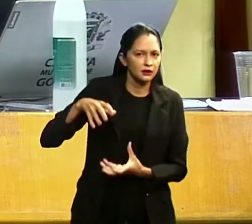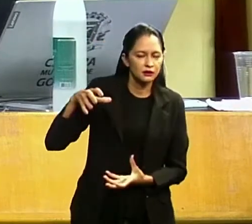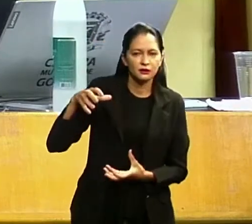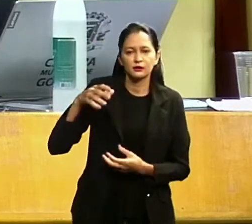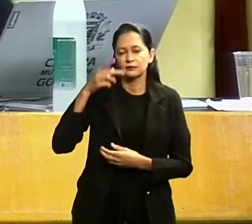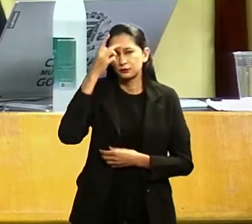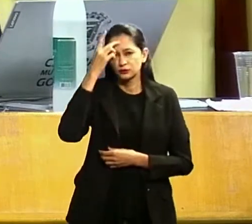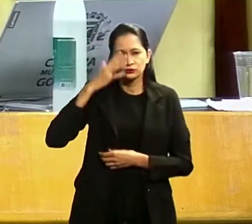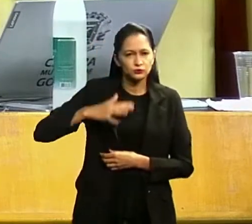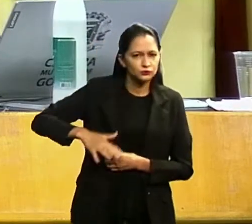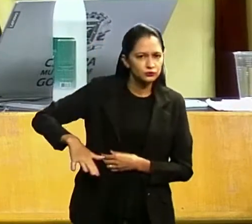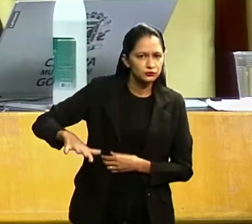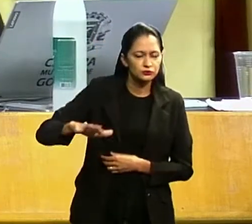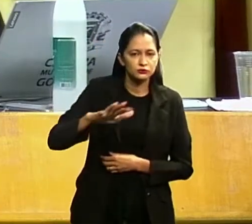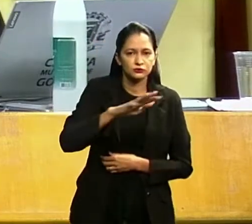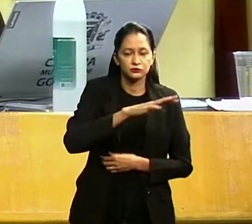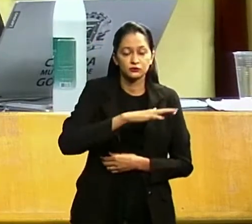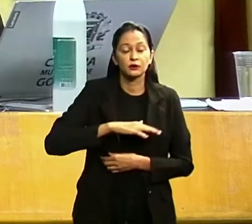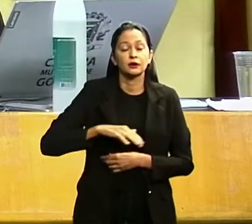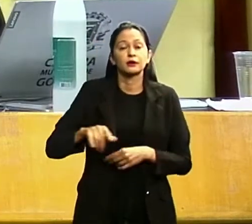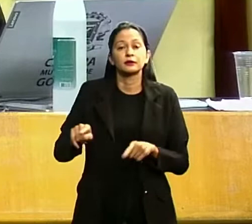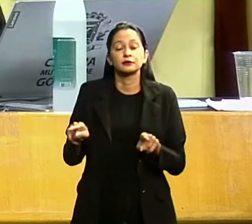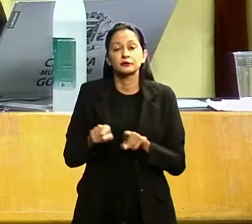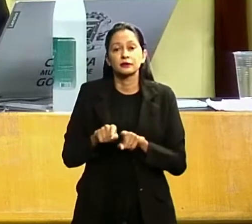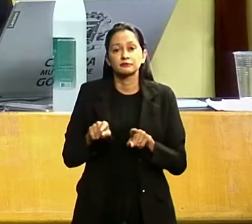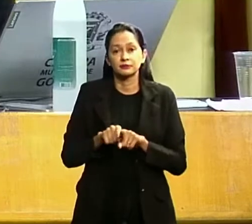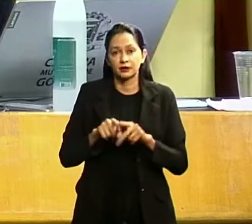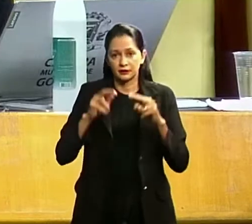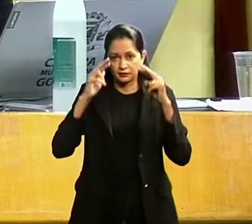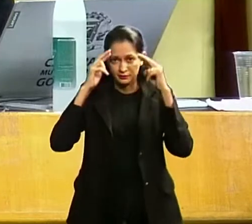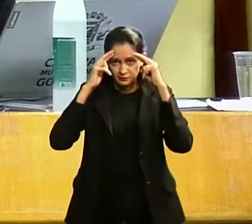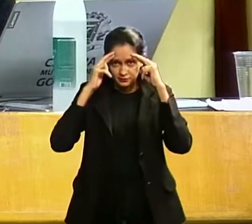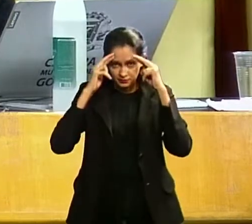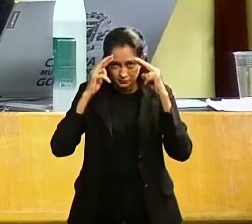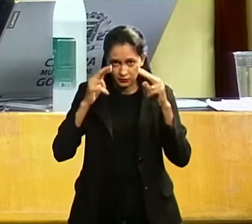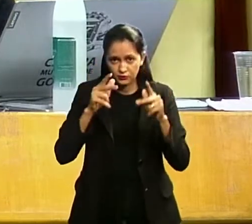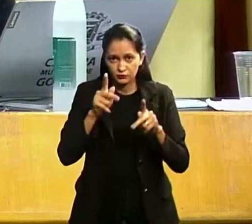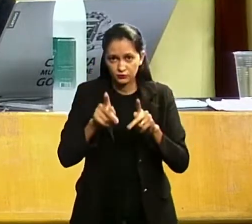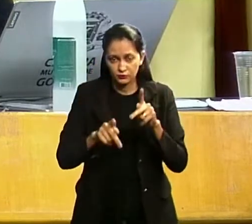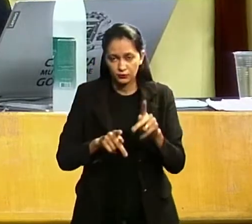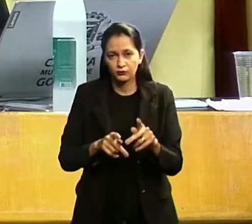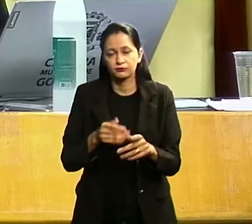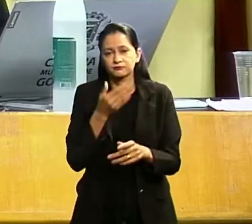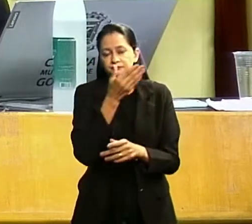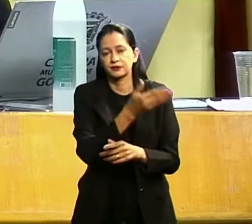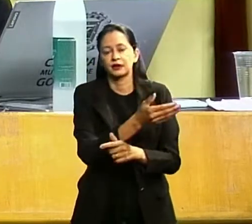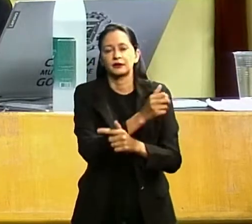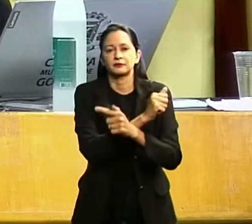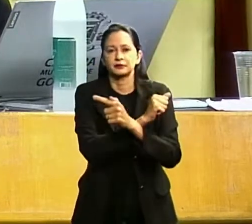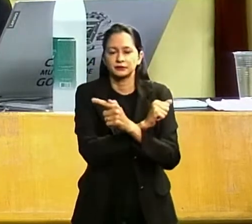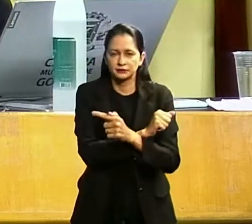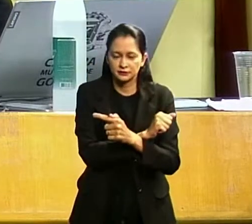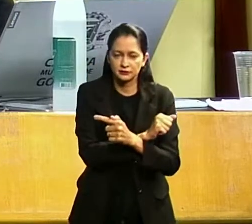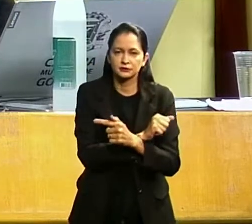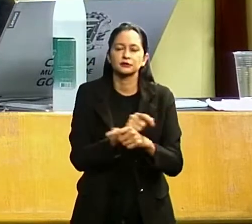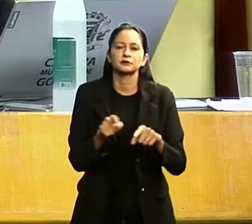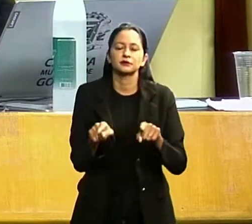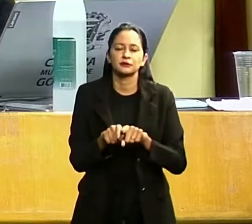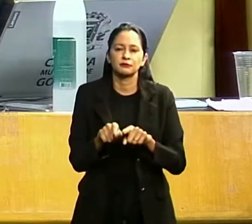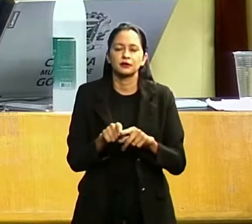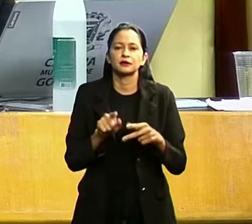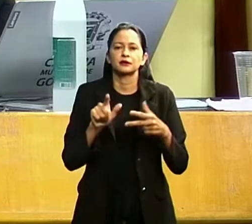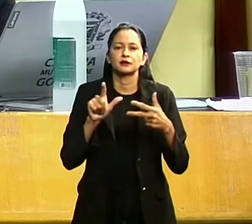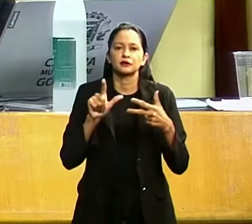pessoas, e também como uma forma de respeito à população de Aparecida de Goiânia e ao poder legislativo de Aparecida de